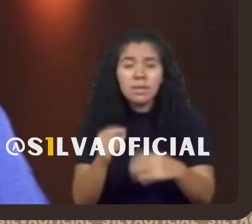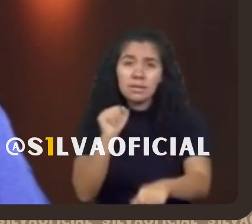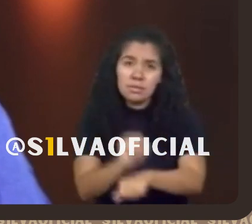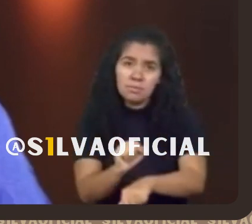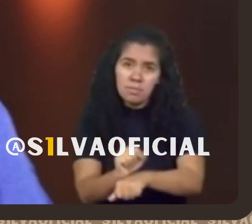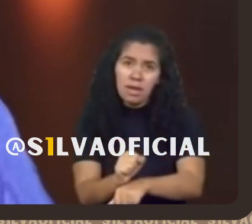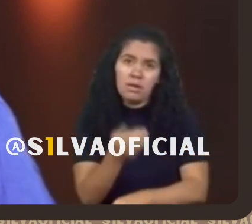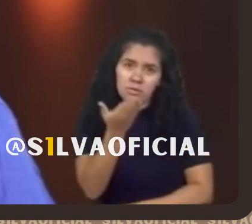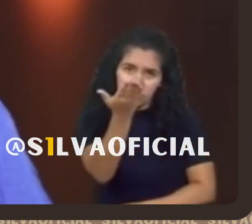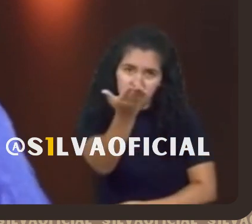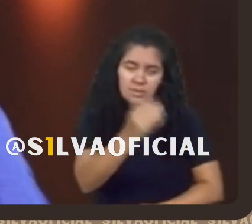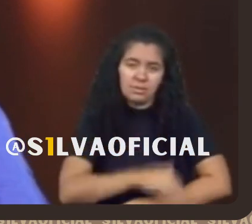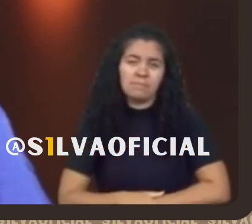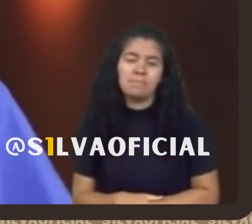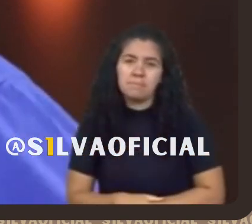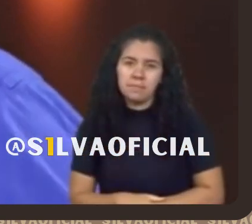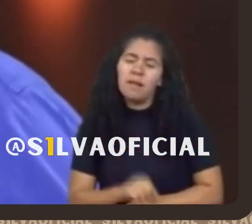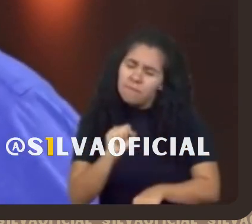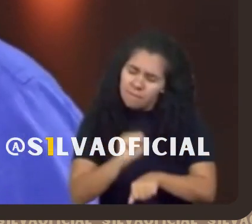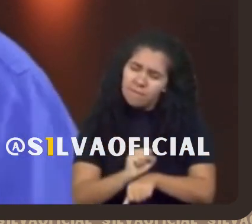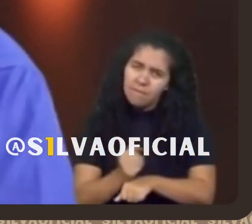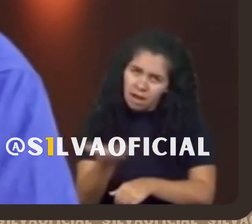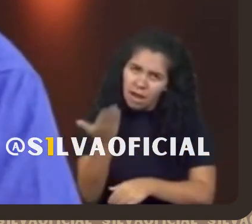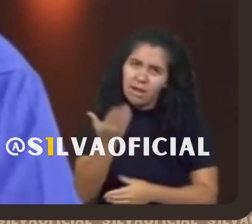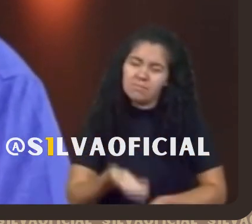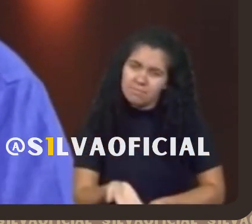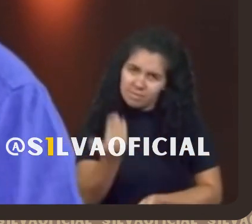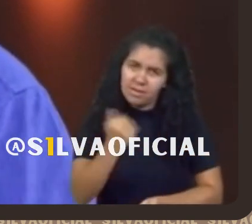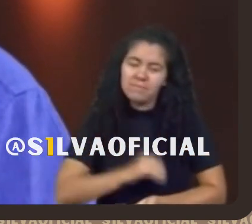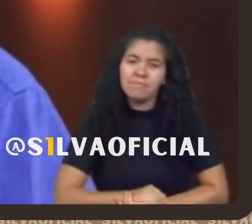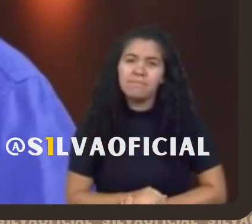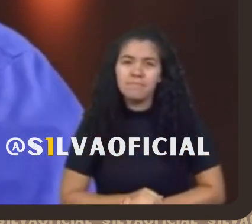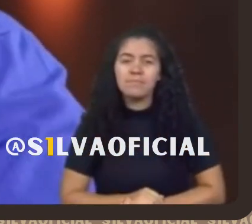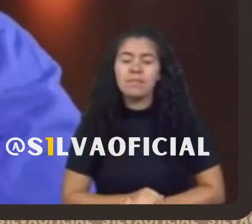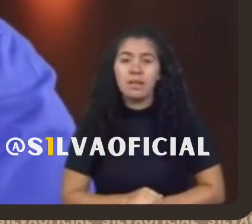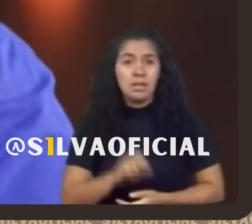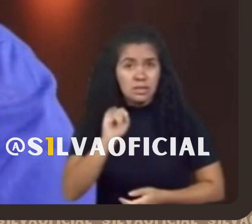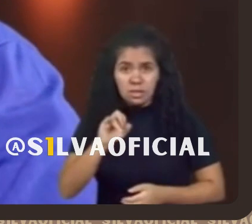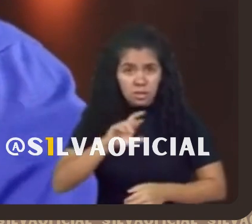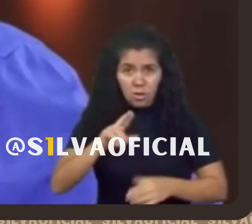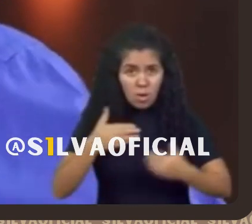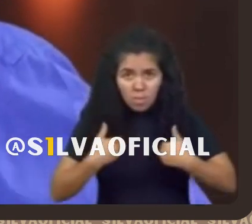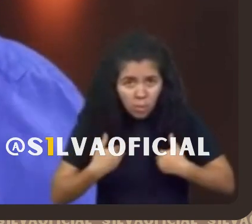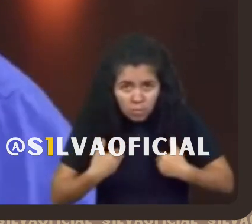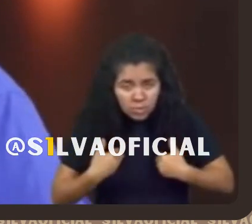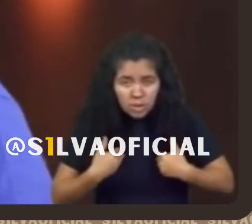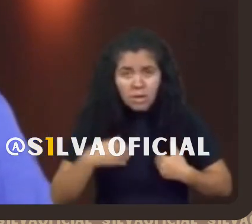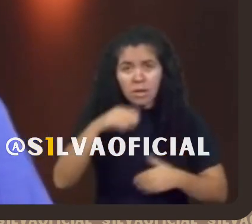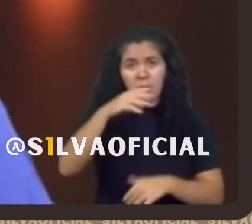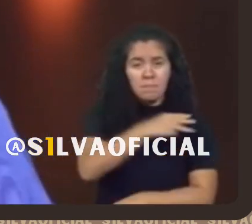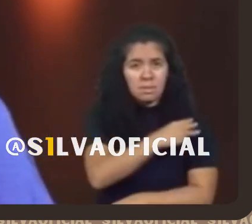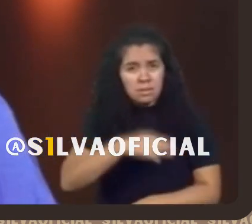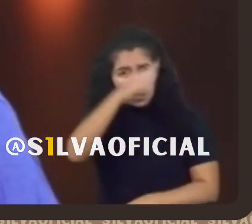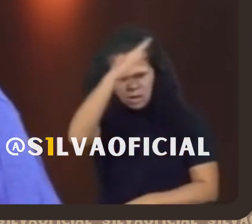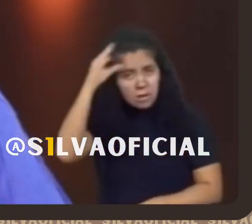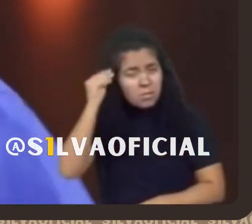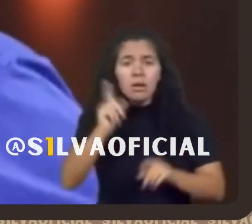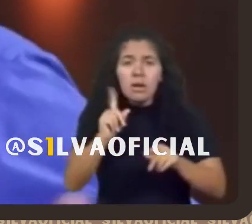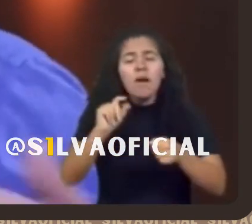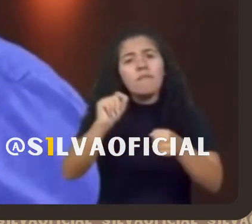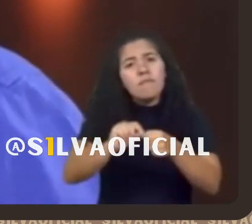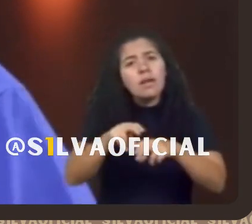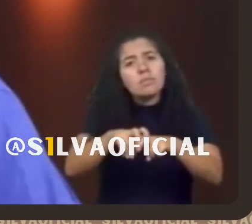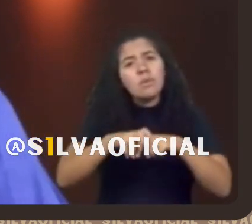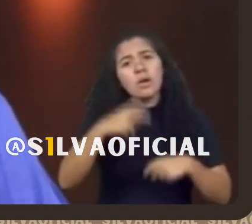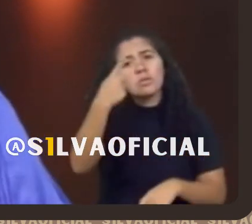você faça isso se não por mim seão pelo Camilo sen não por você mesmo faa pelo seu pai pela sua mãe